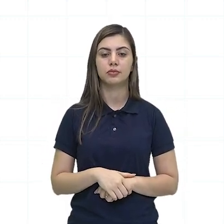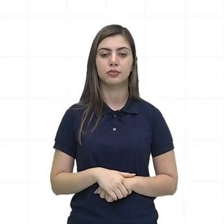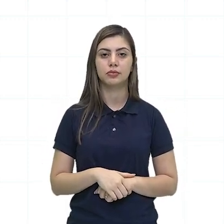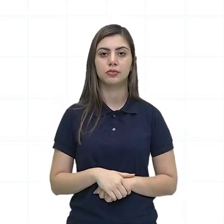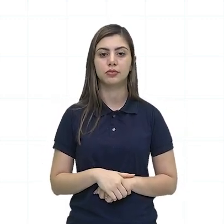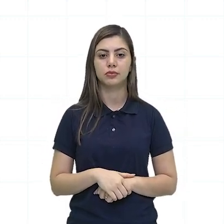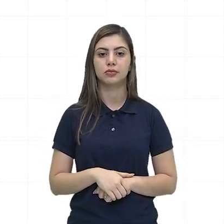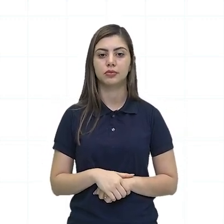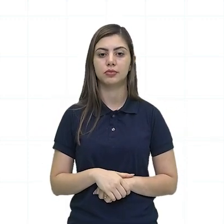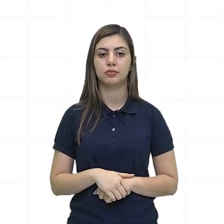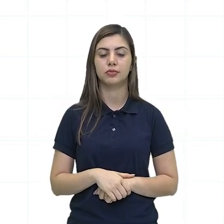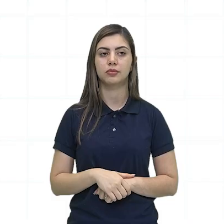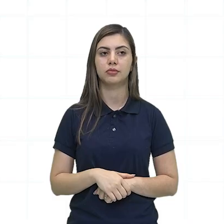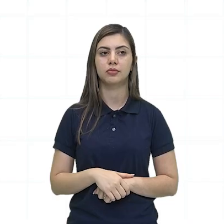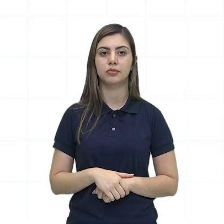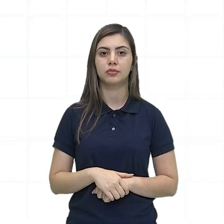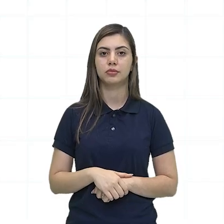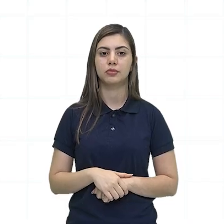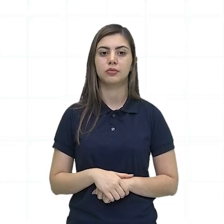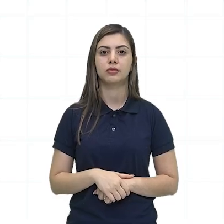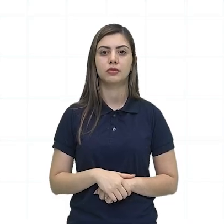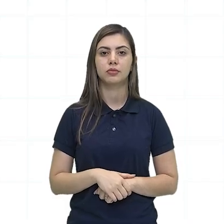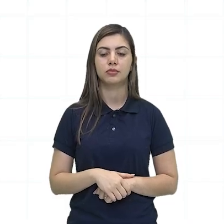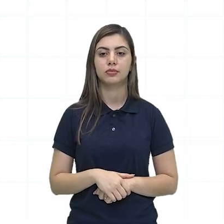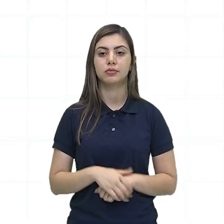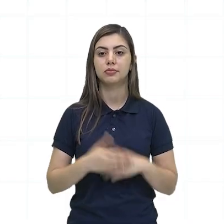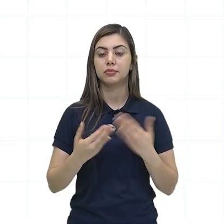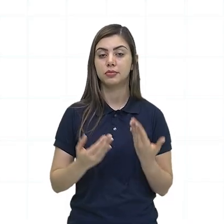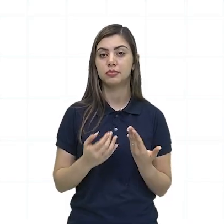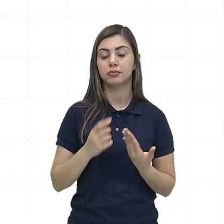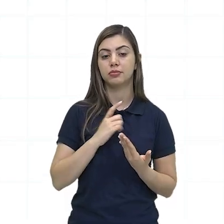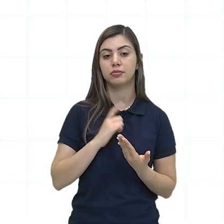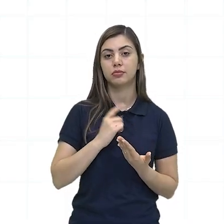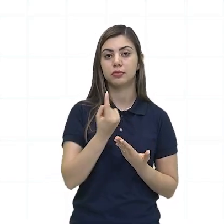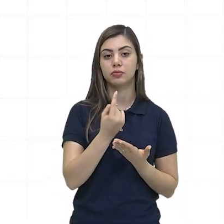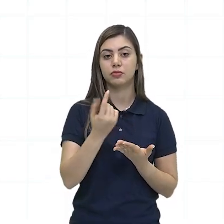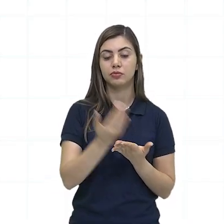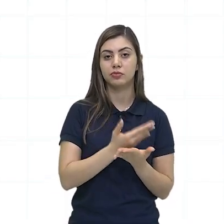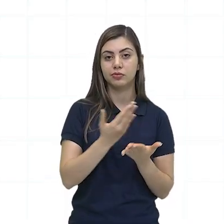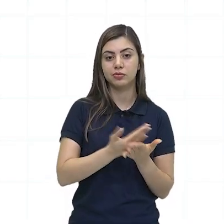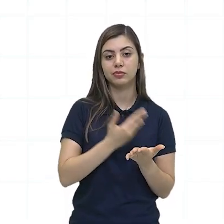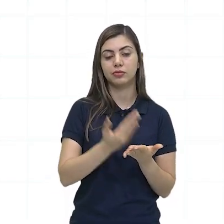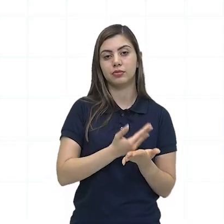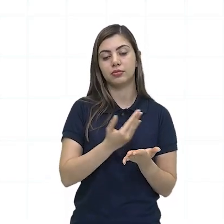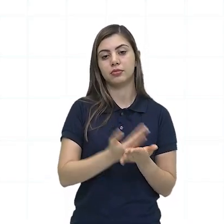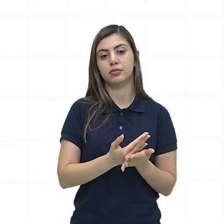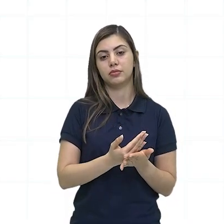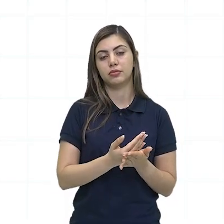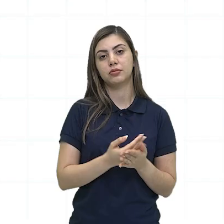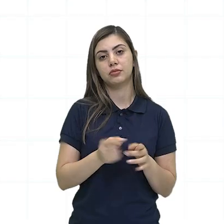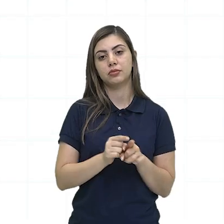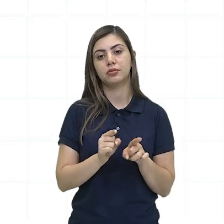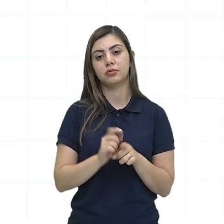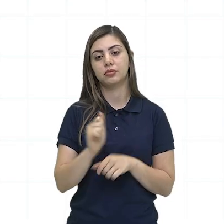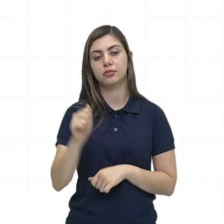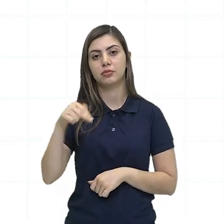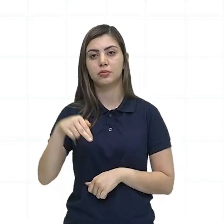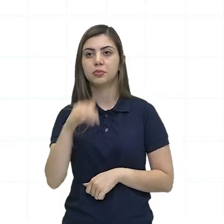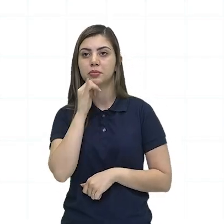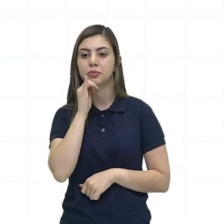e o an antes de palavras que comecem com som de vogal, olha